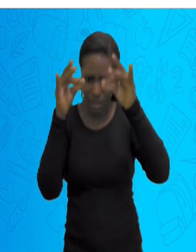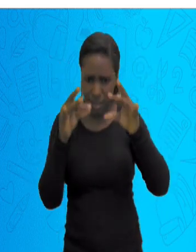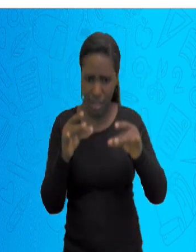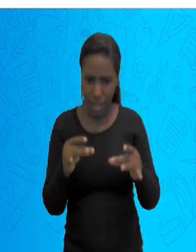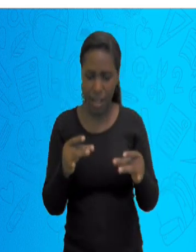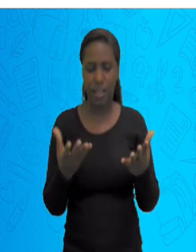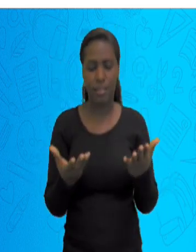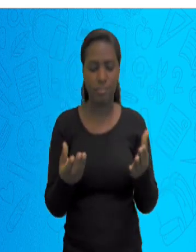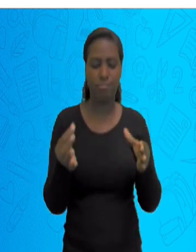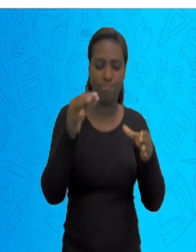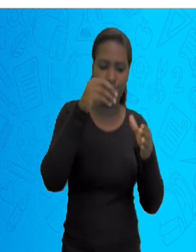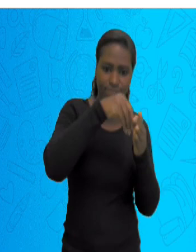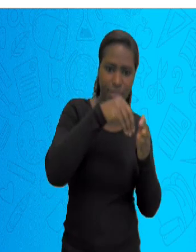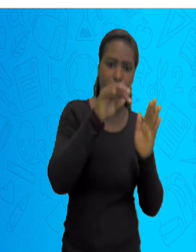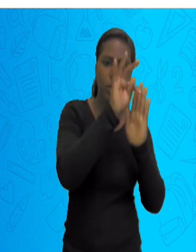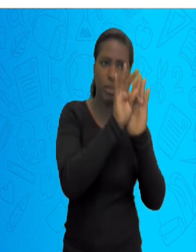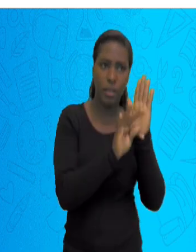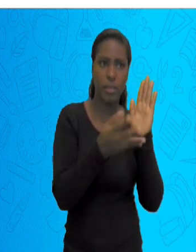na história.